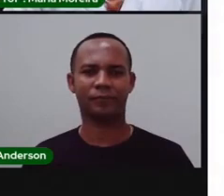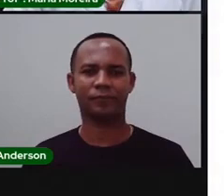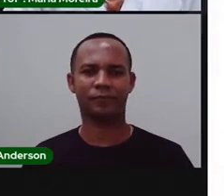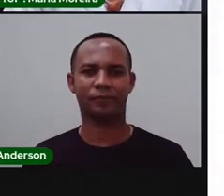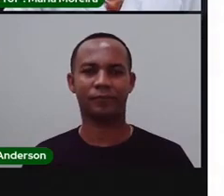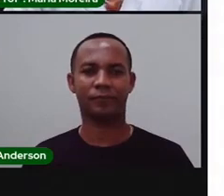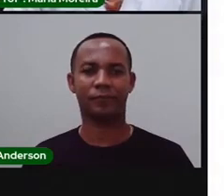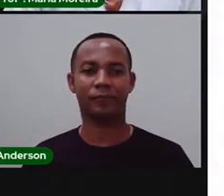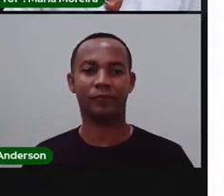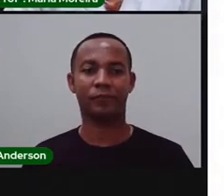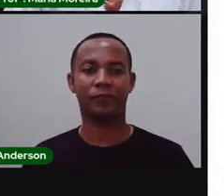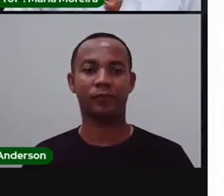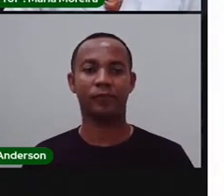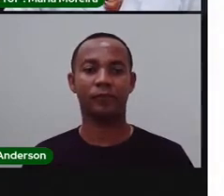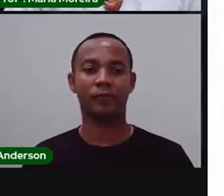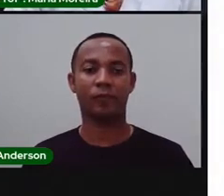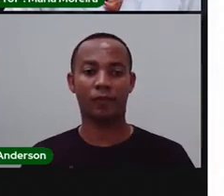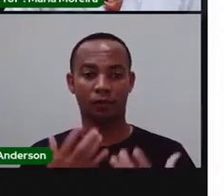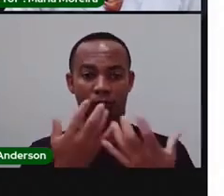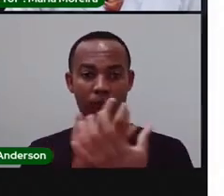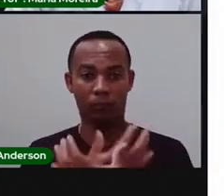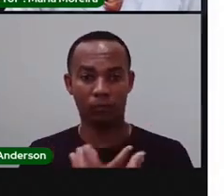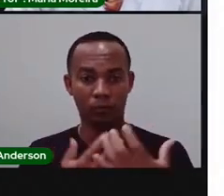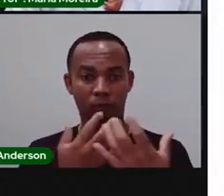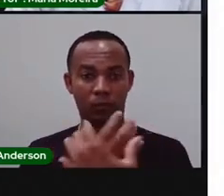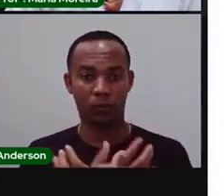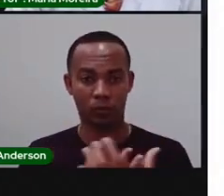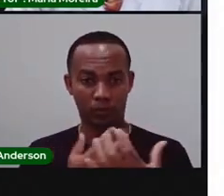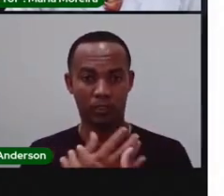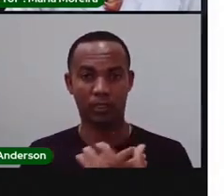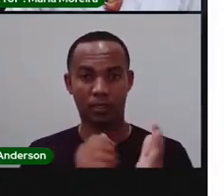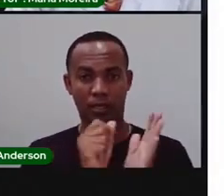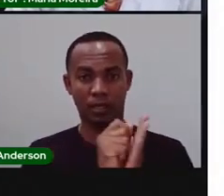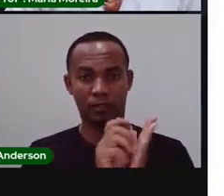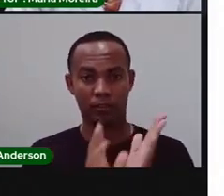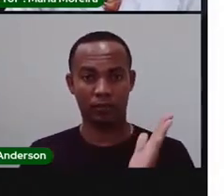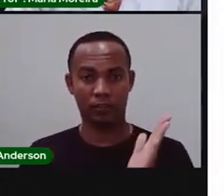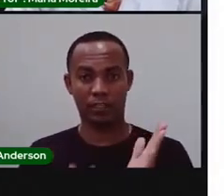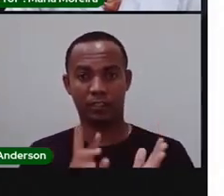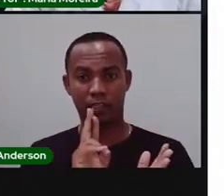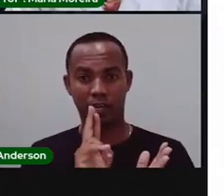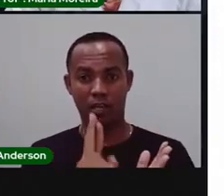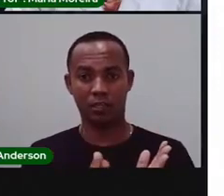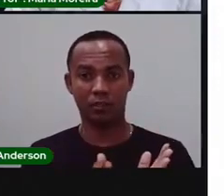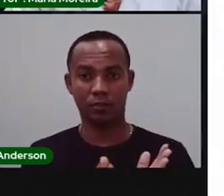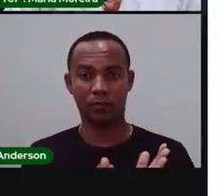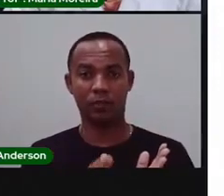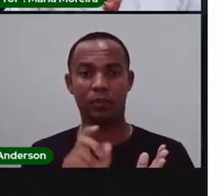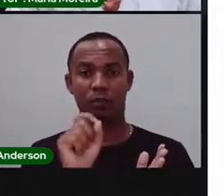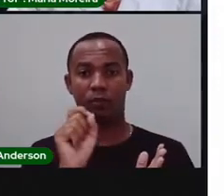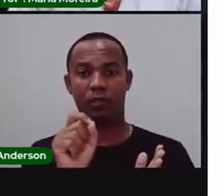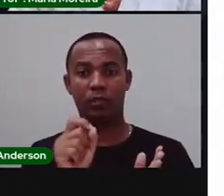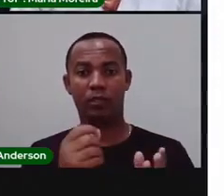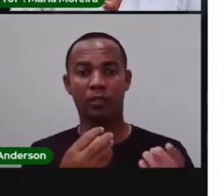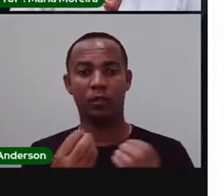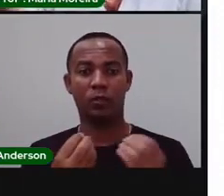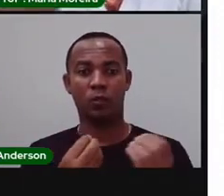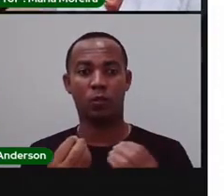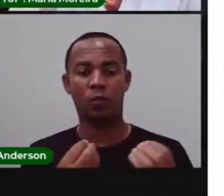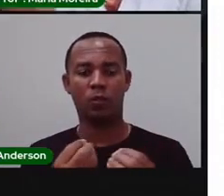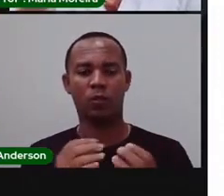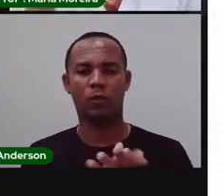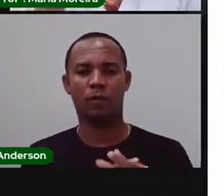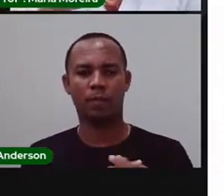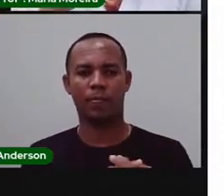Pronto. Com base na música, né, da atividade anterior, responda as questões abaixo. Que, no caso, aí a